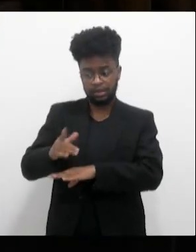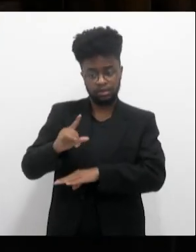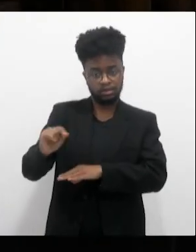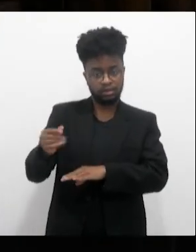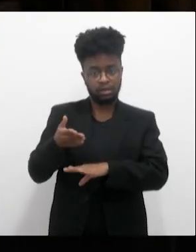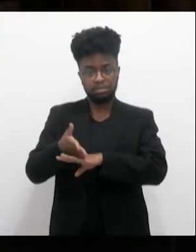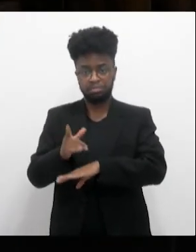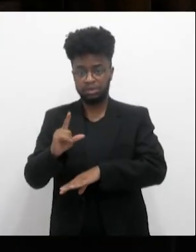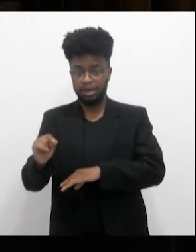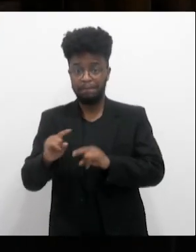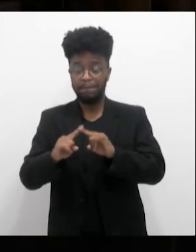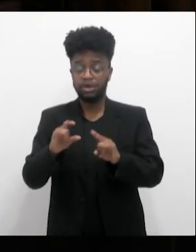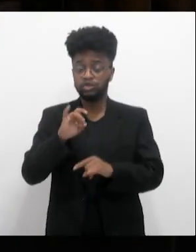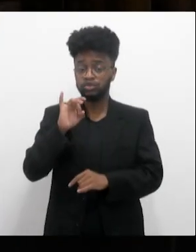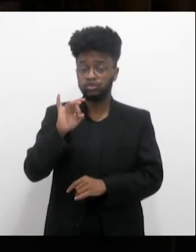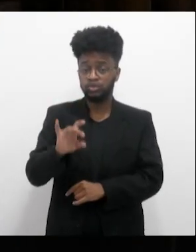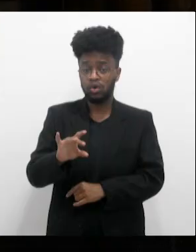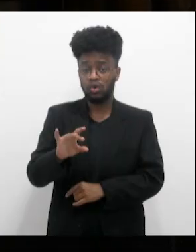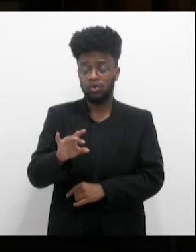Se só